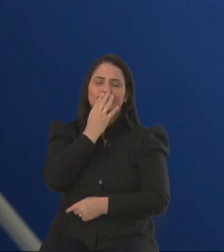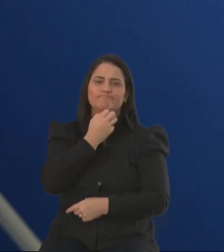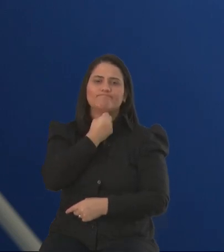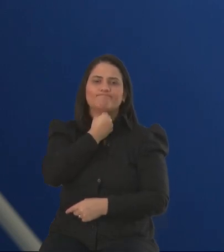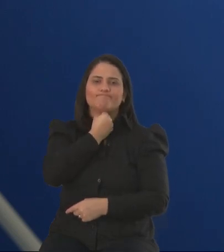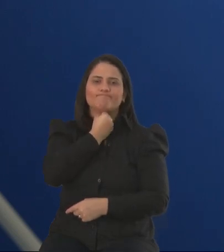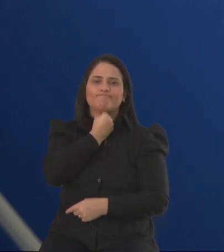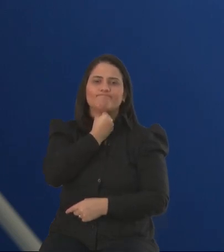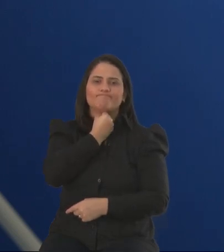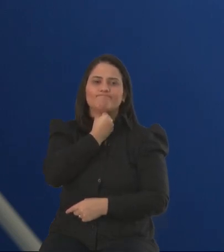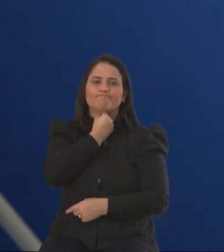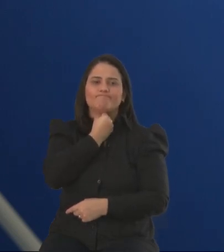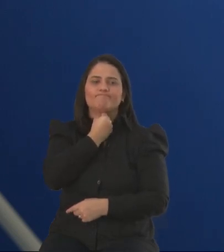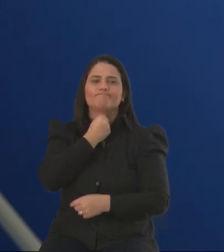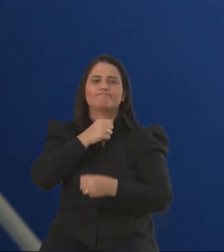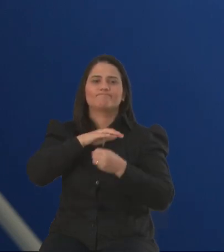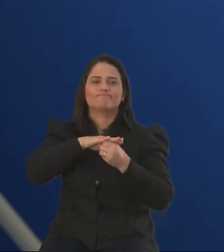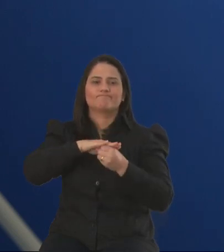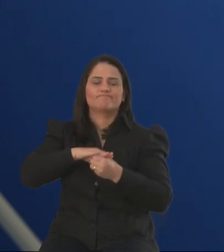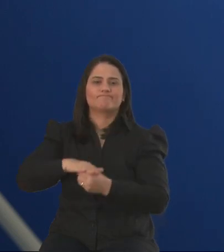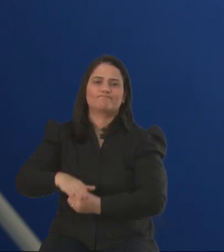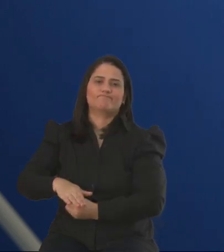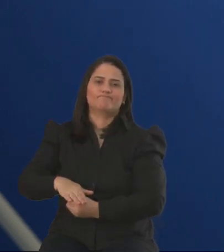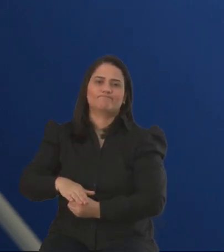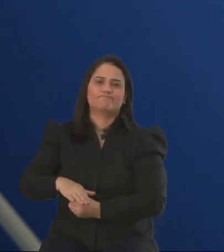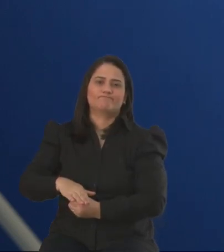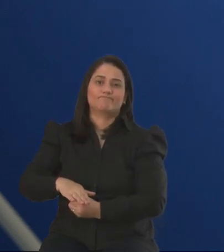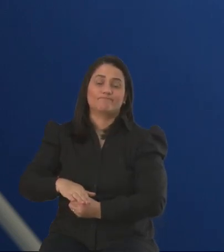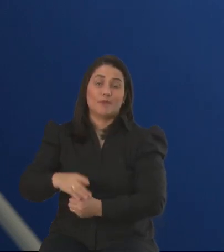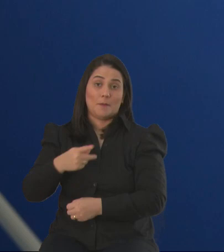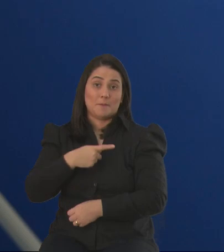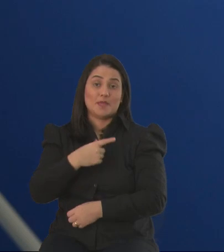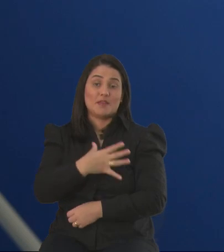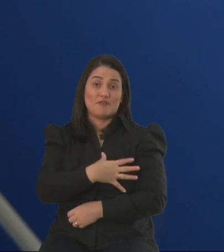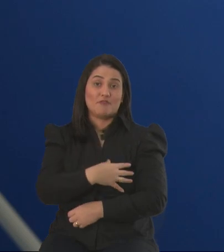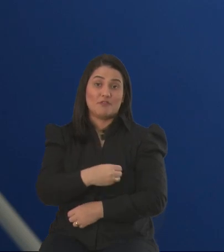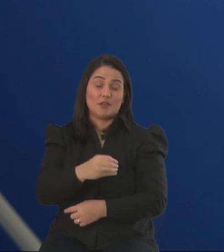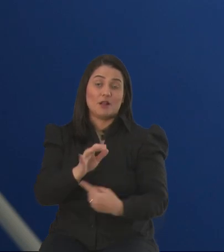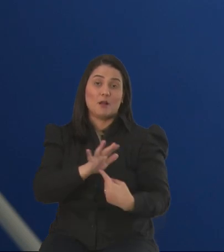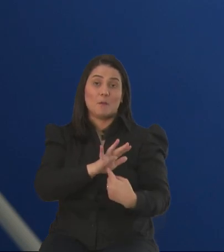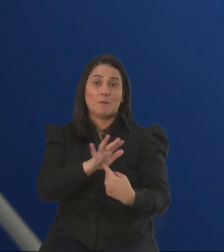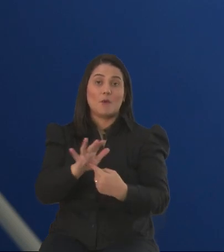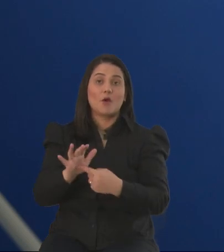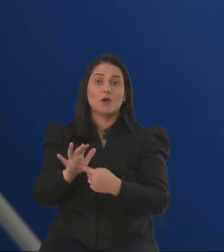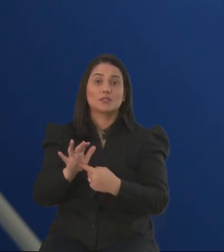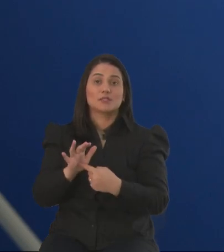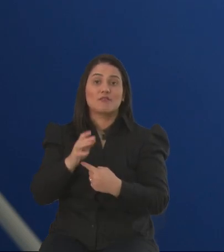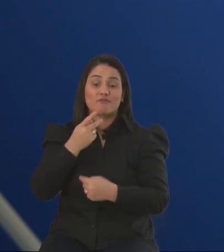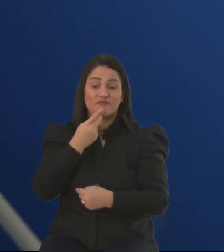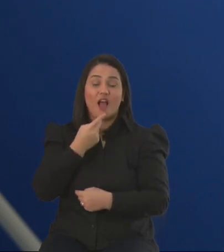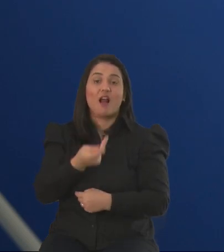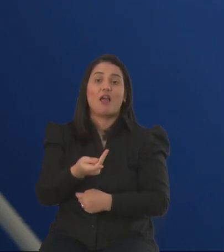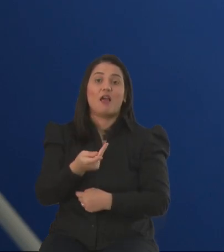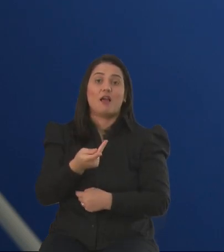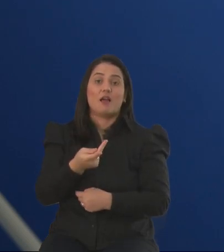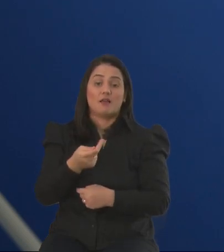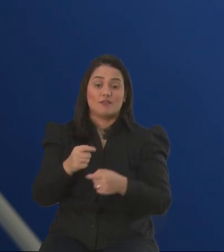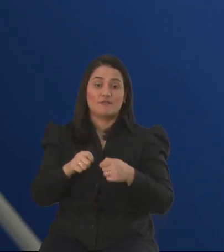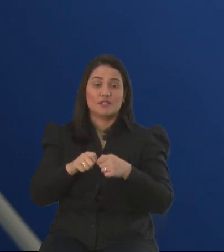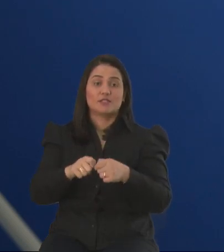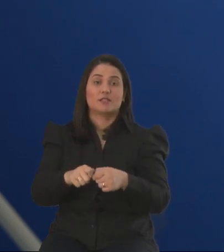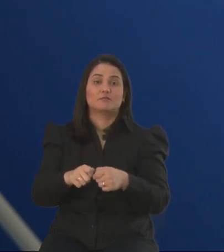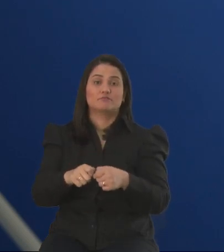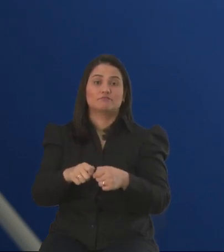nas gargantas. A voz de minha filha recolhe em si a fala e o ato. O ontem,